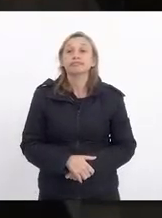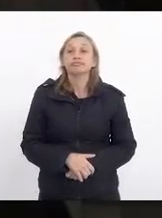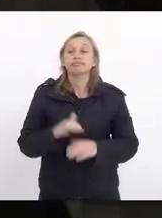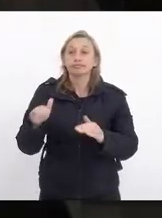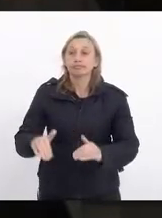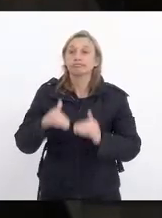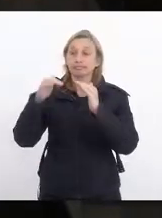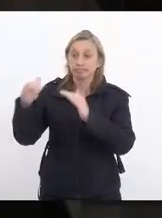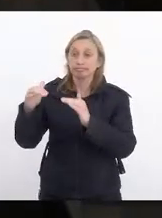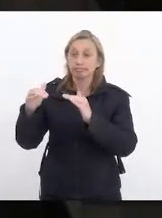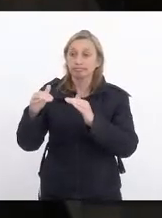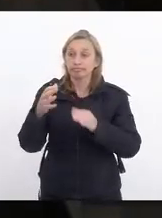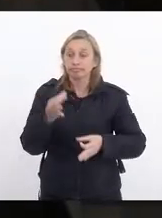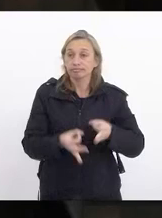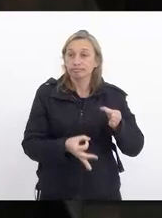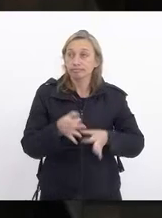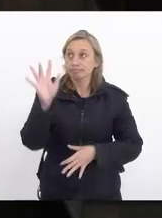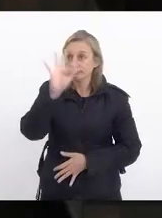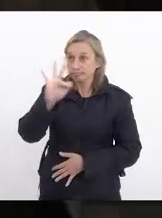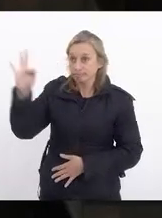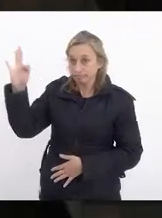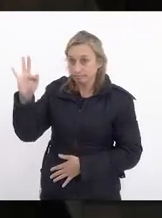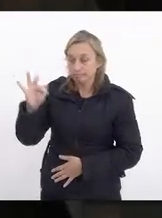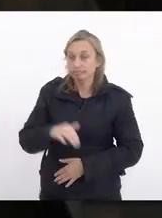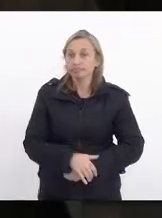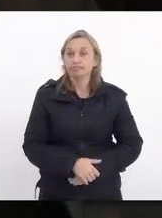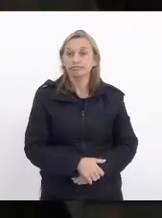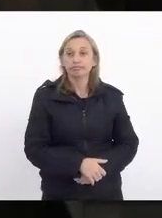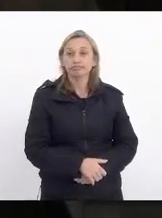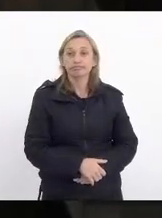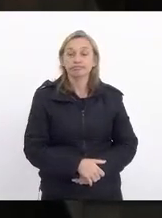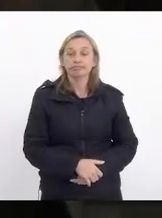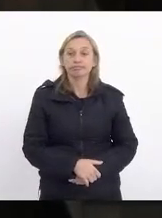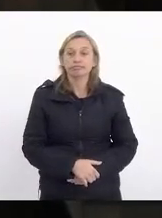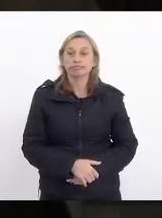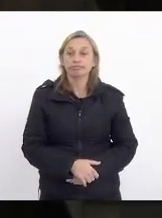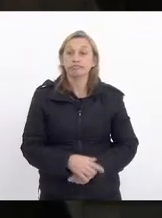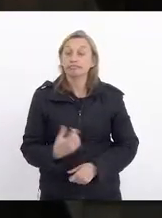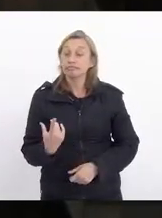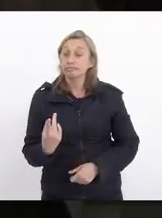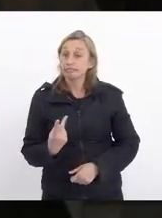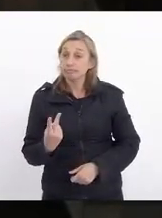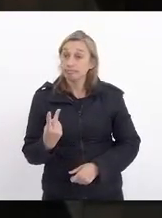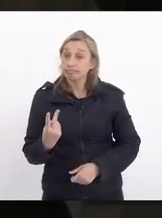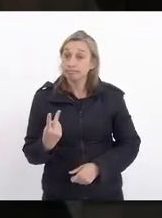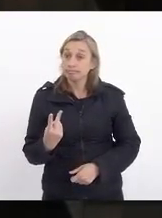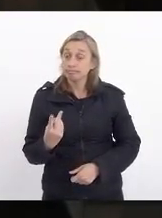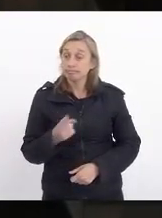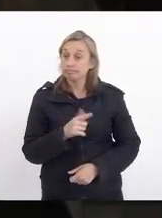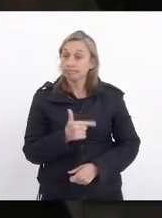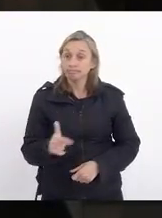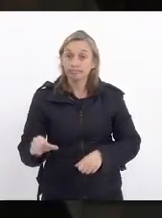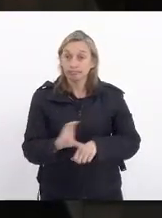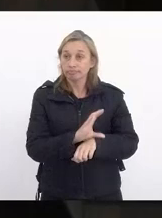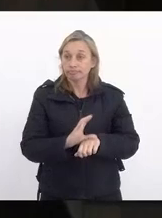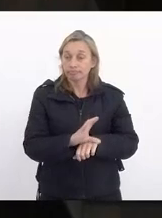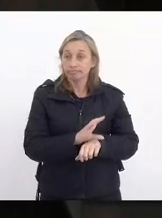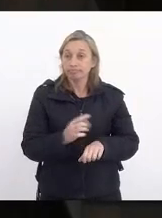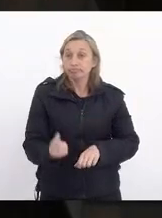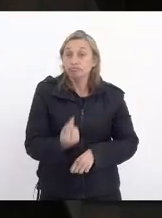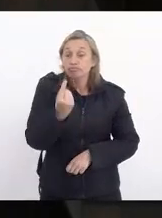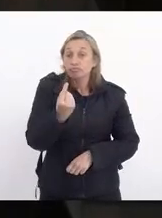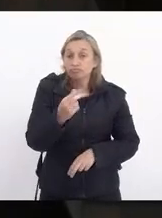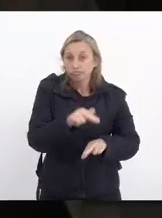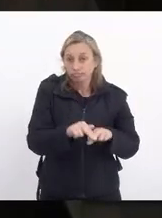Supremo Tribunal Federal considerou a taxa inconstitucional por um